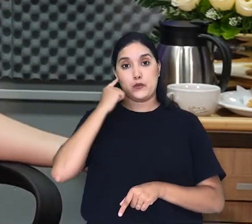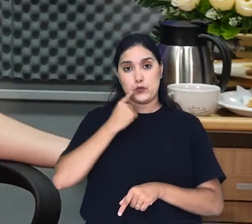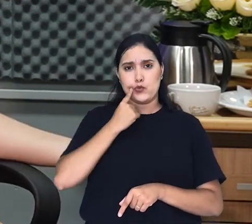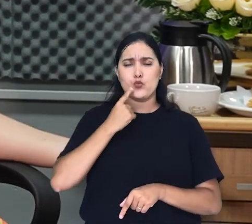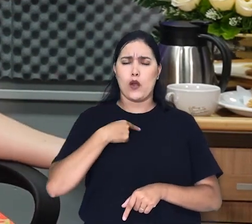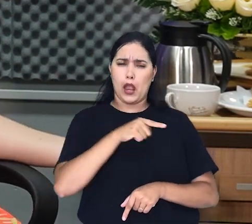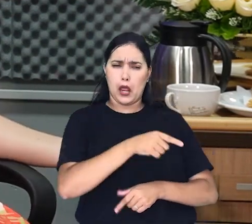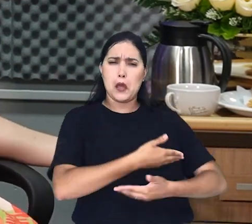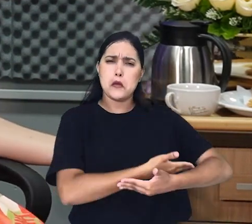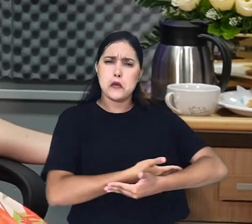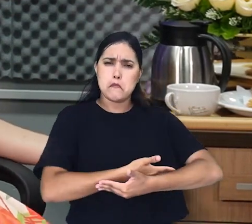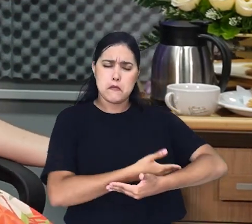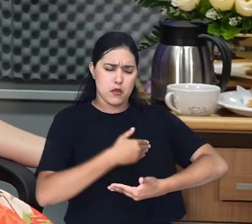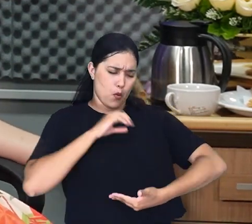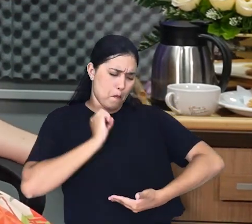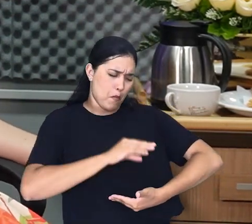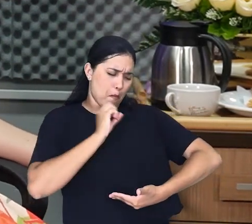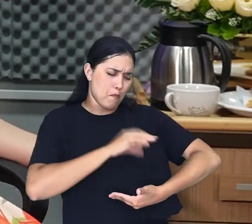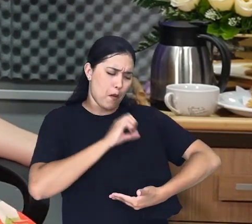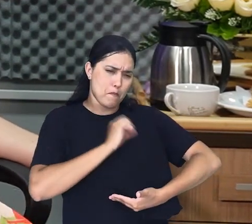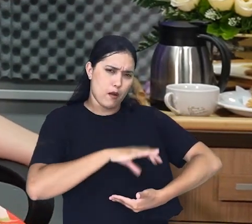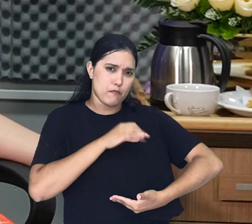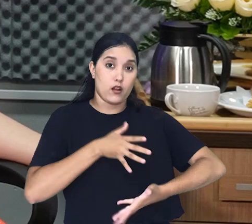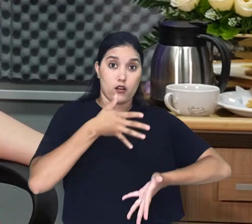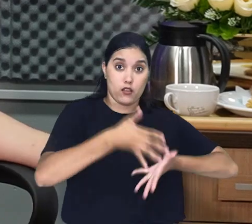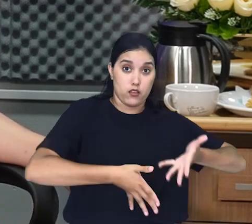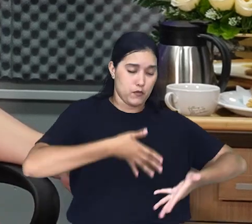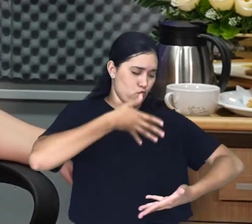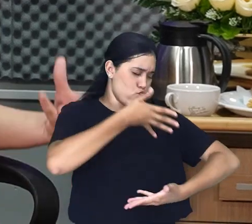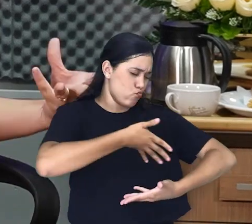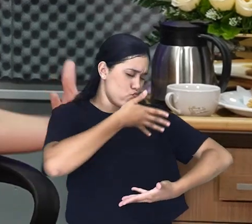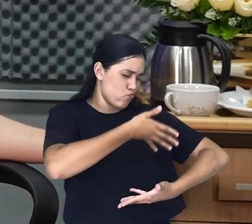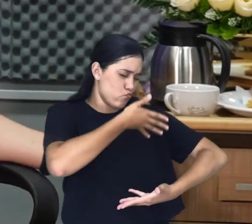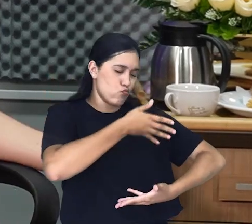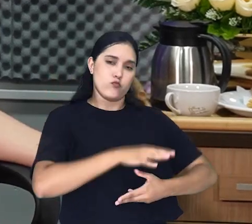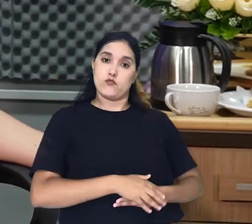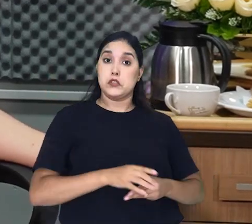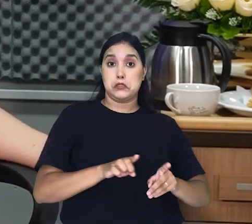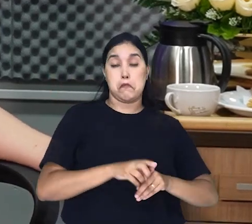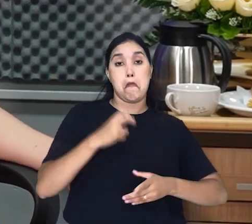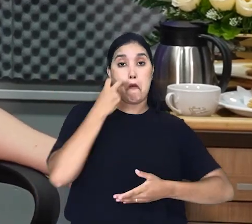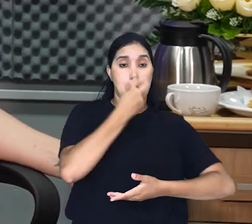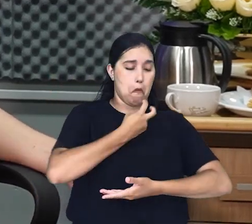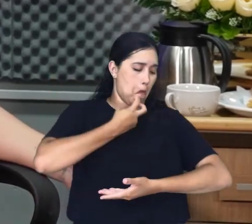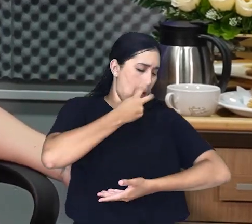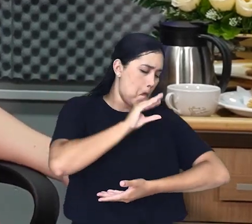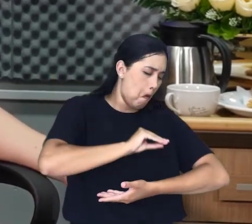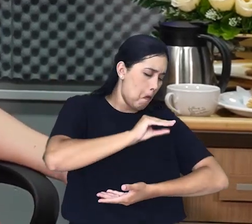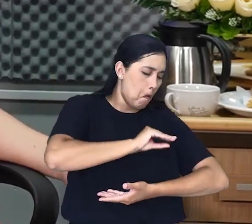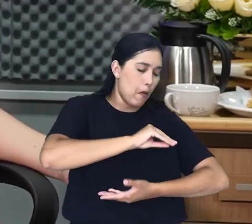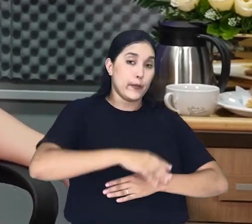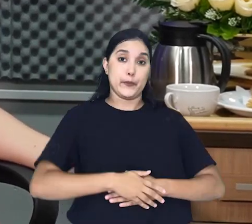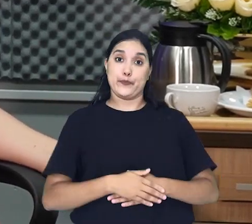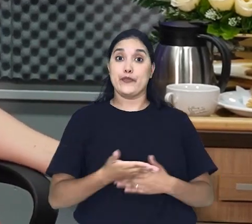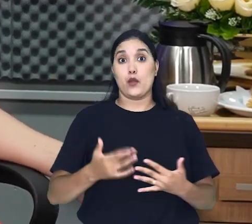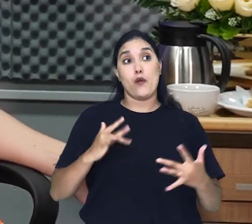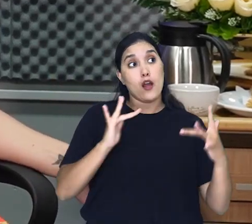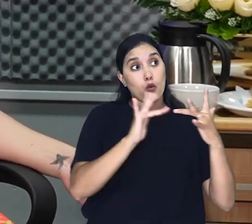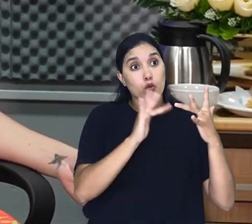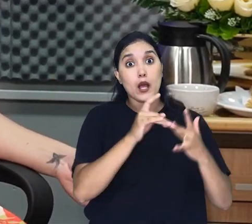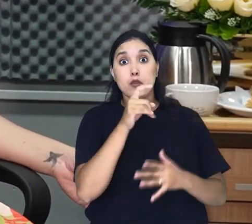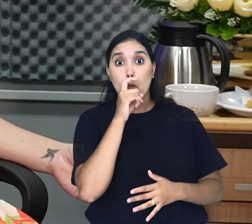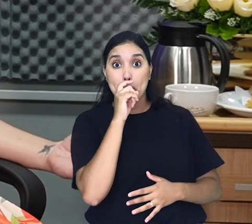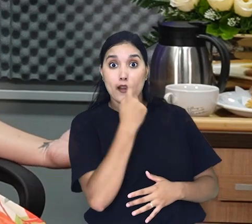ensino para ele até hoje. Estou tentando alfabetizar ele, mas ele fica um pouco impaciente. Mas ainda assim, de pouquinho em pouquinho, a gente está